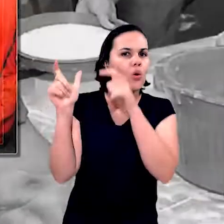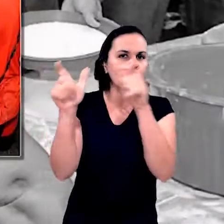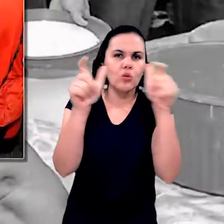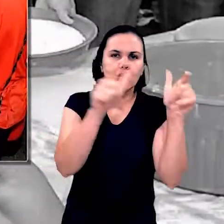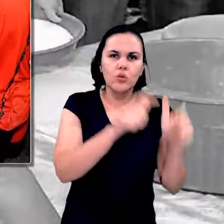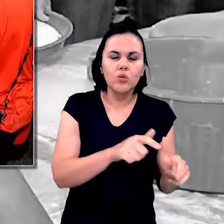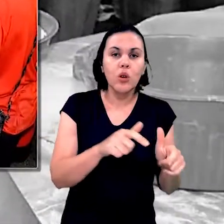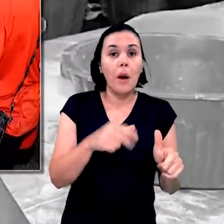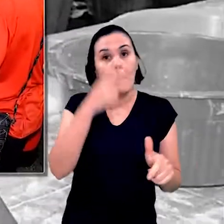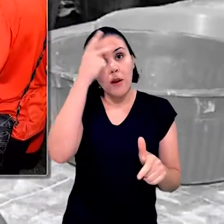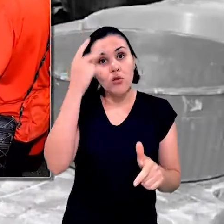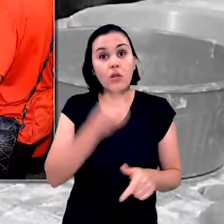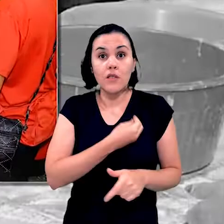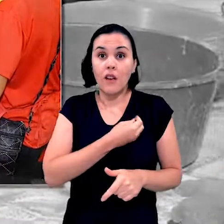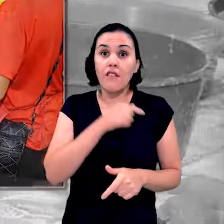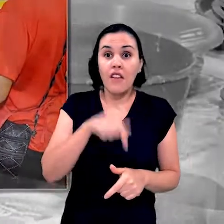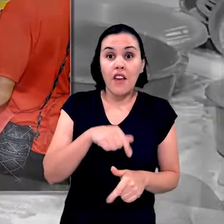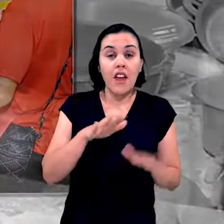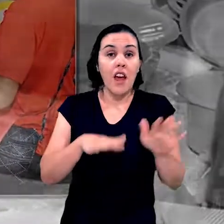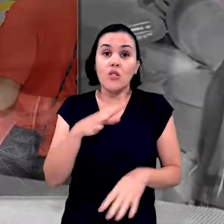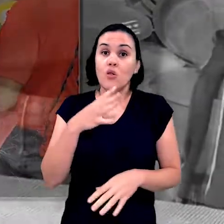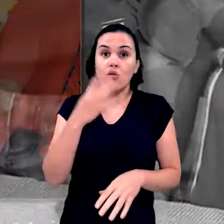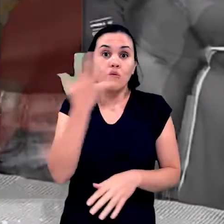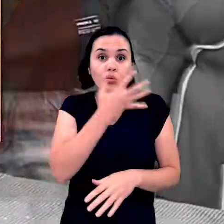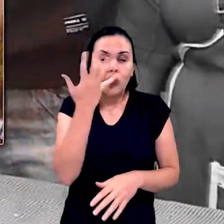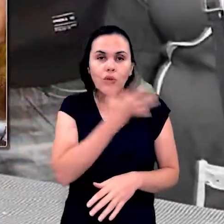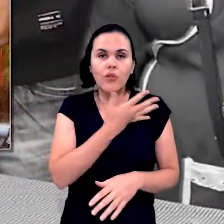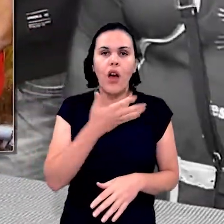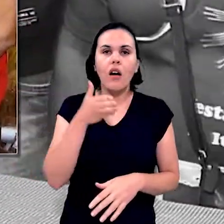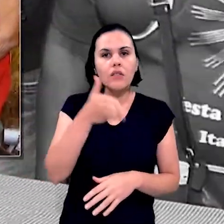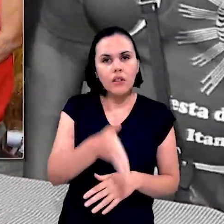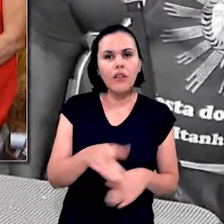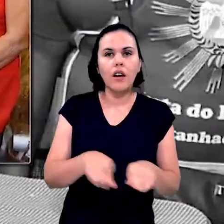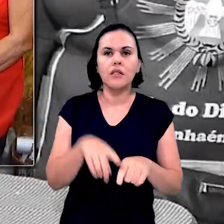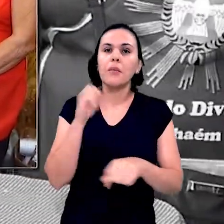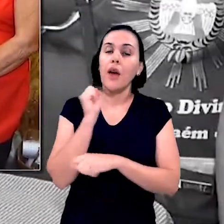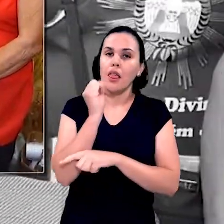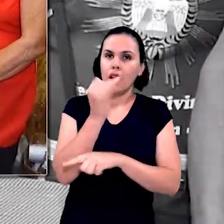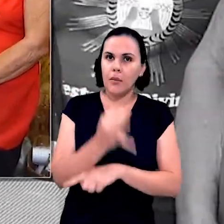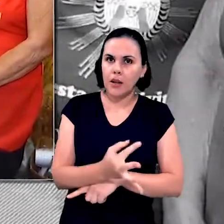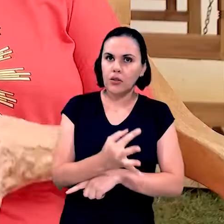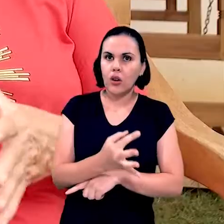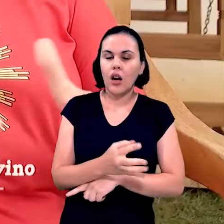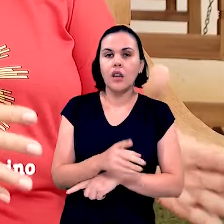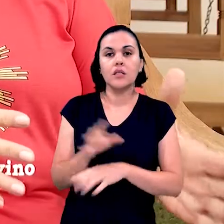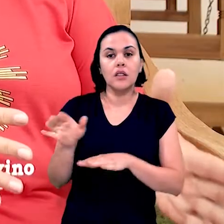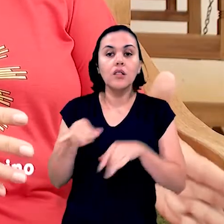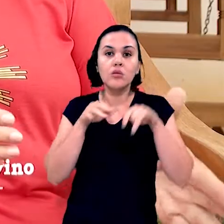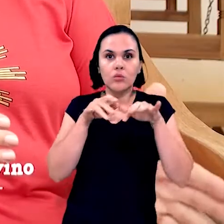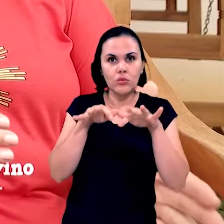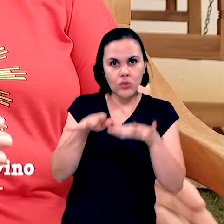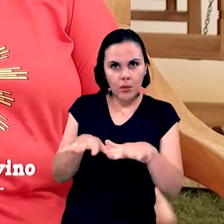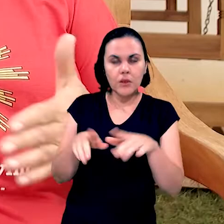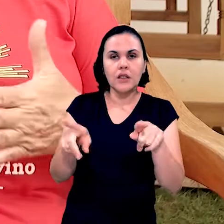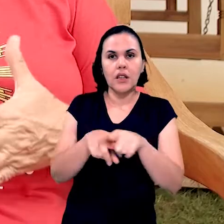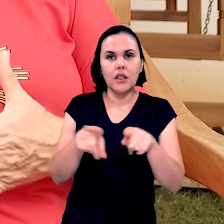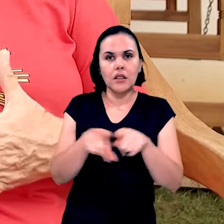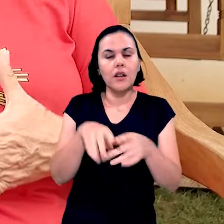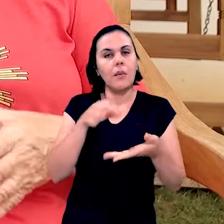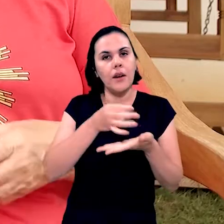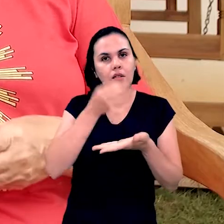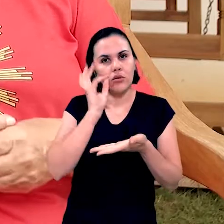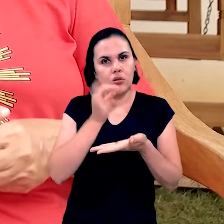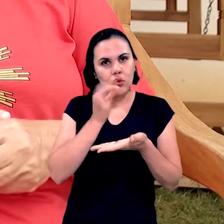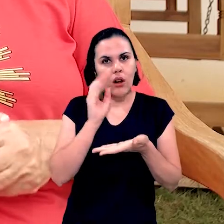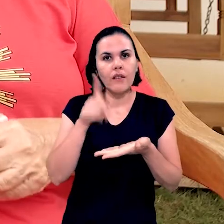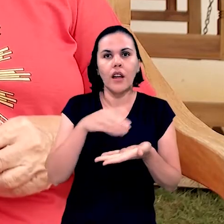que a gente vê, pessoas daqui que a gente não via e participam dessa madrugada, tanto da procissão